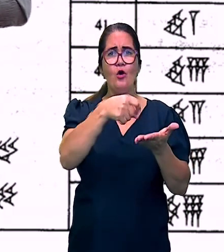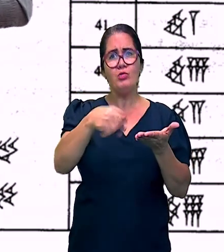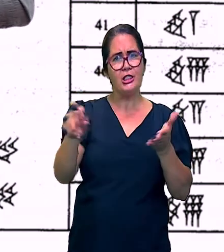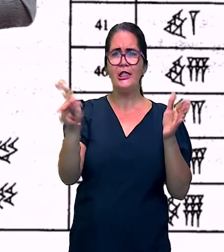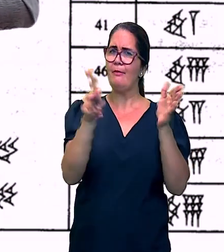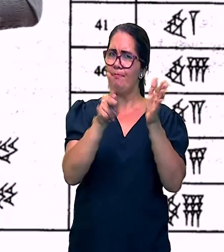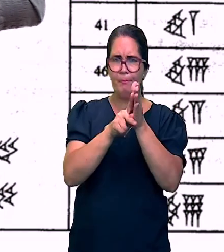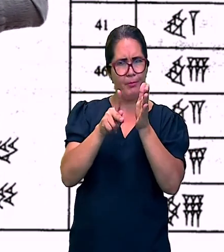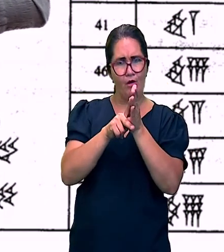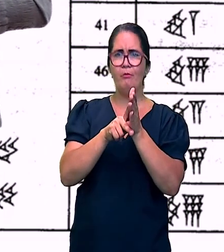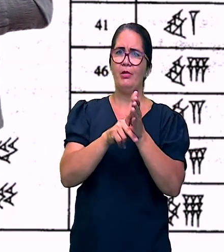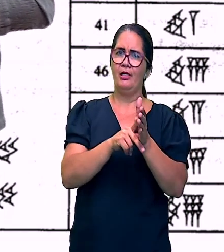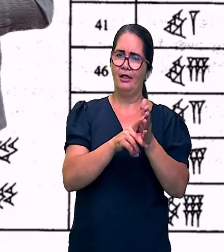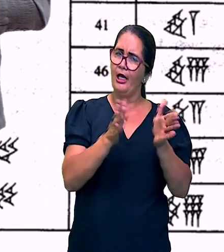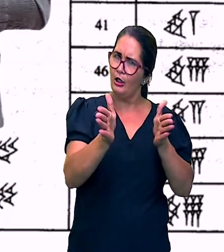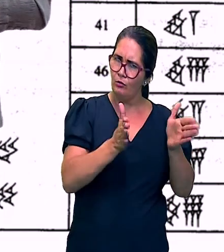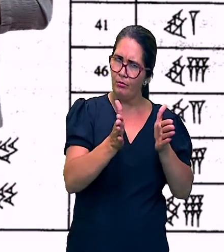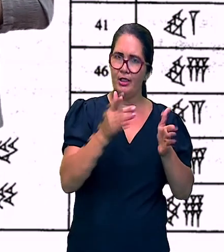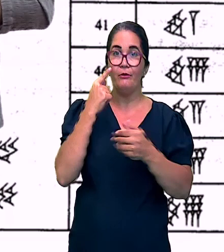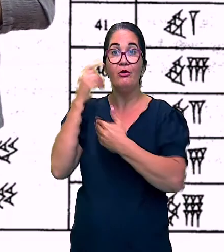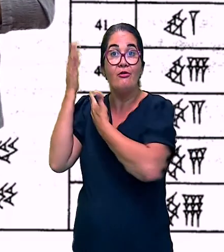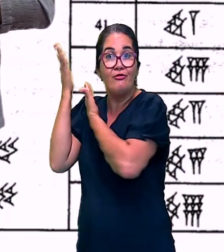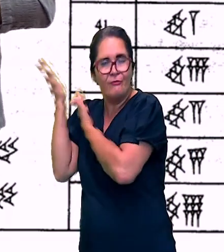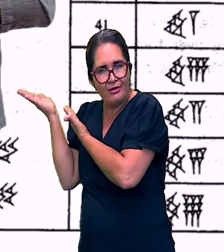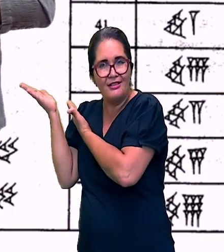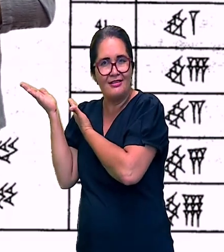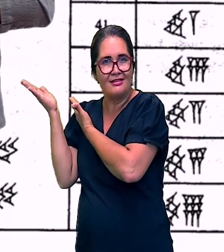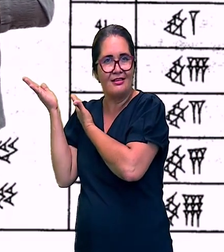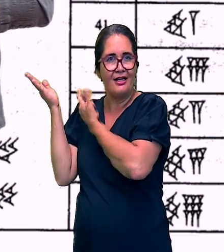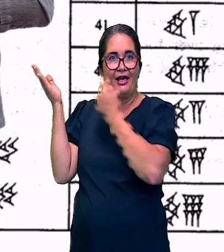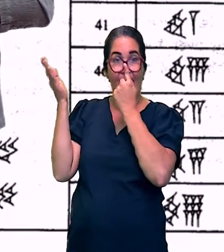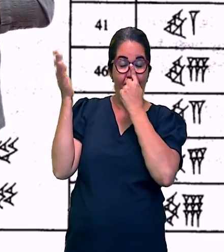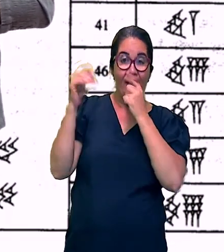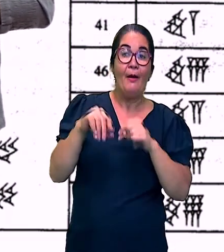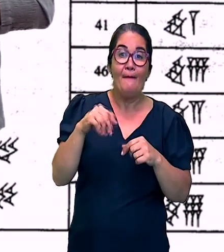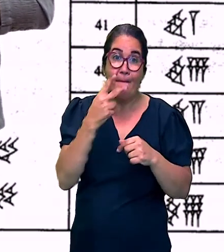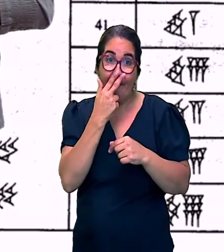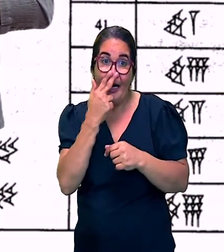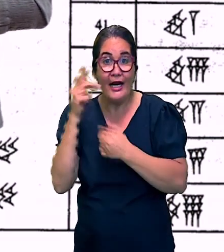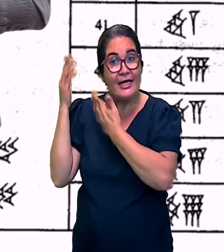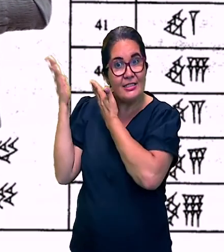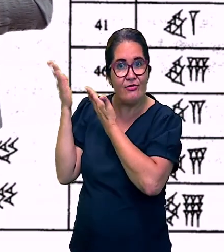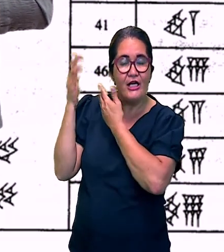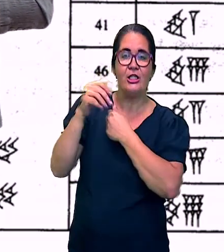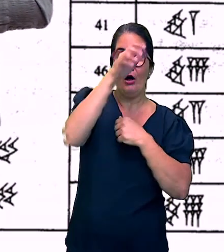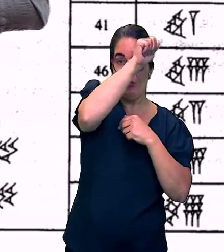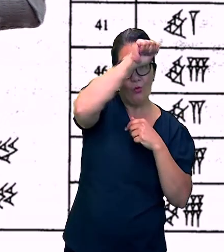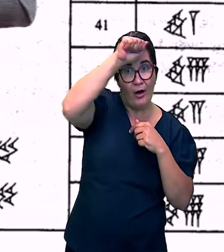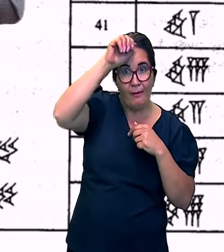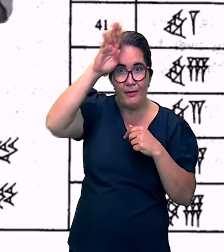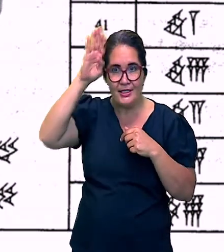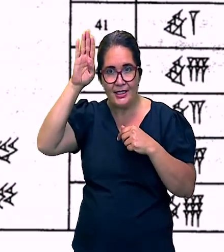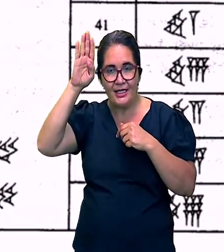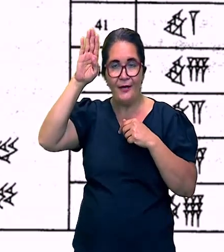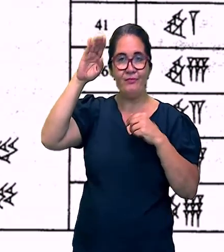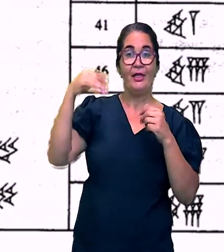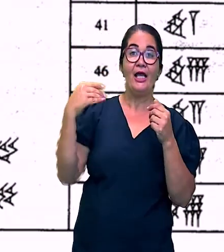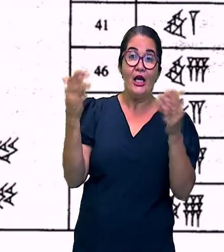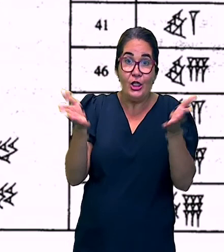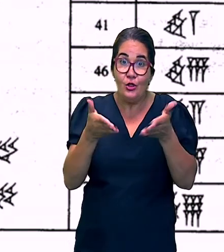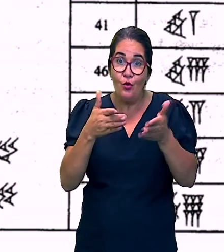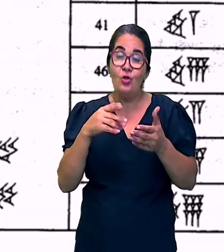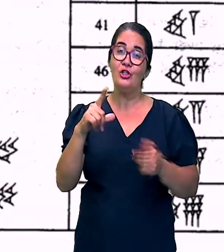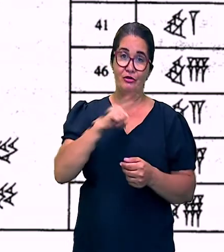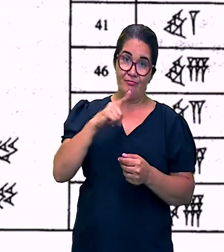o A, B, C, D, a nossa base da nossa língua como nós vemos hoje. E nós temos aqui os